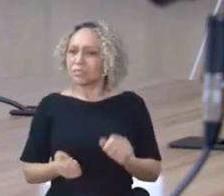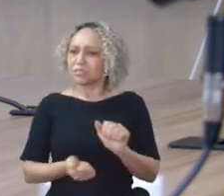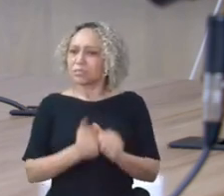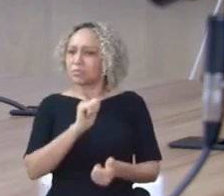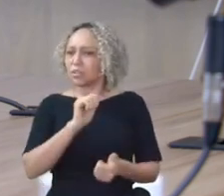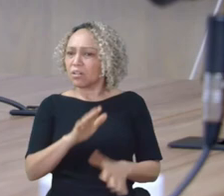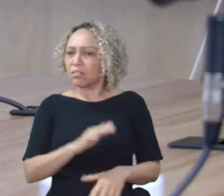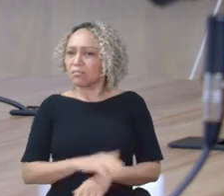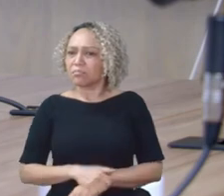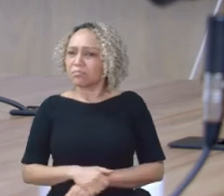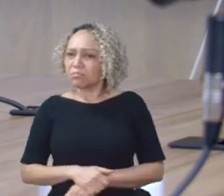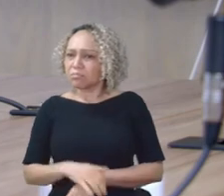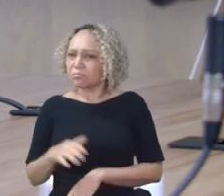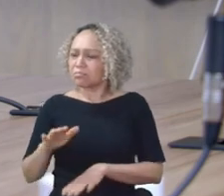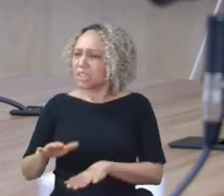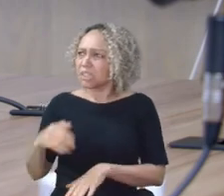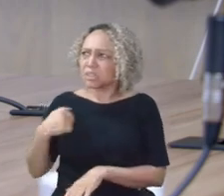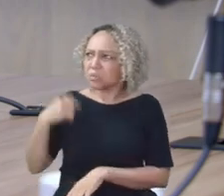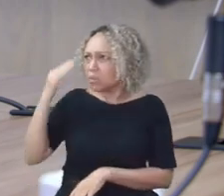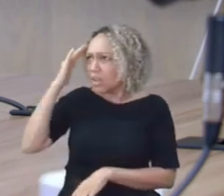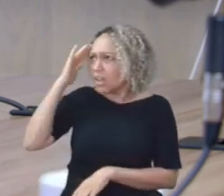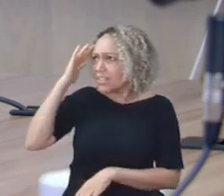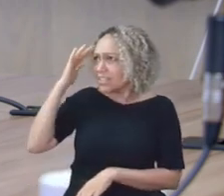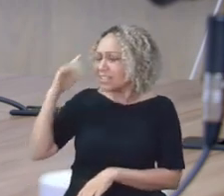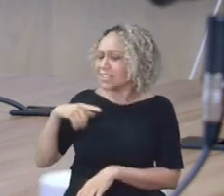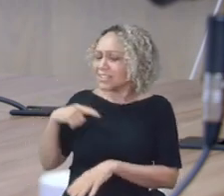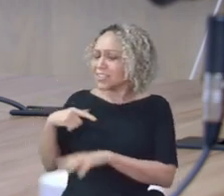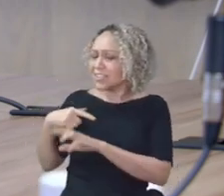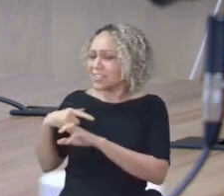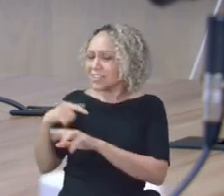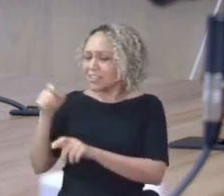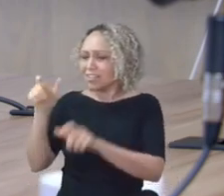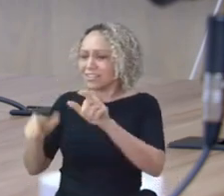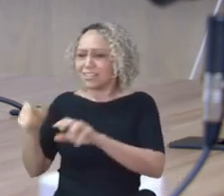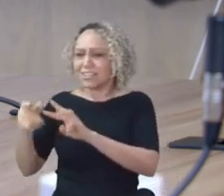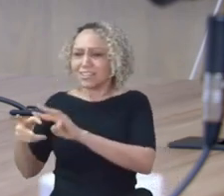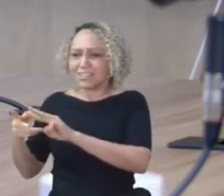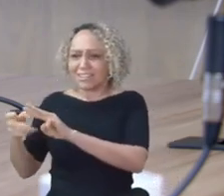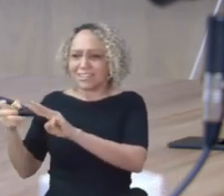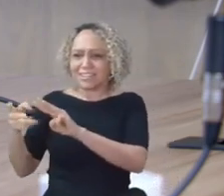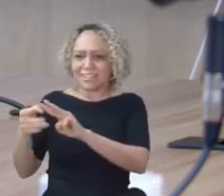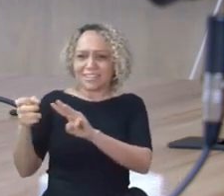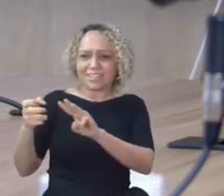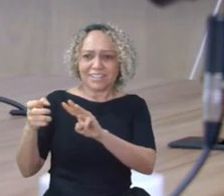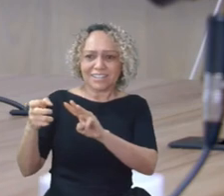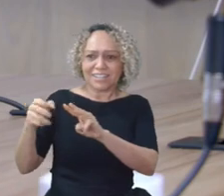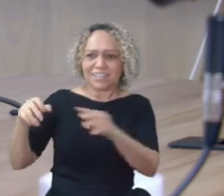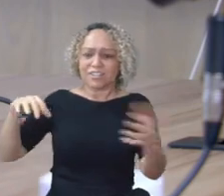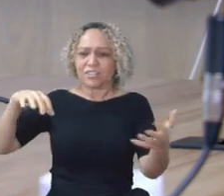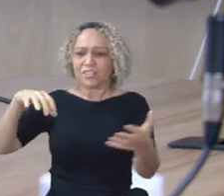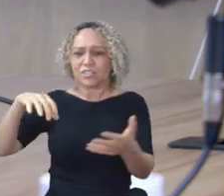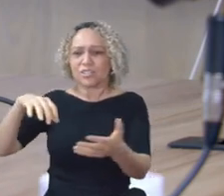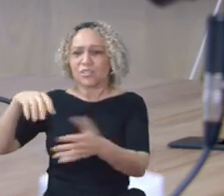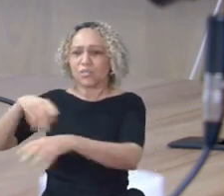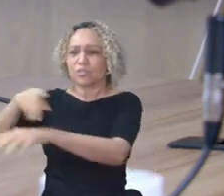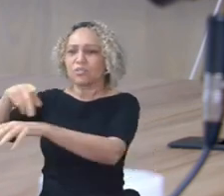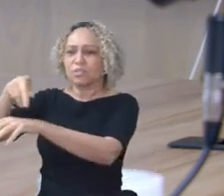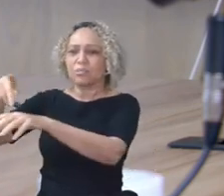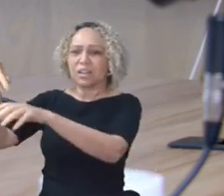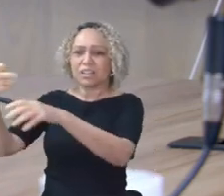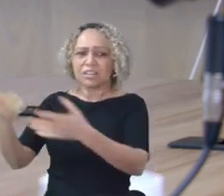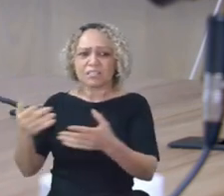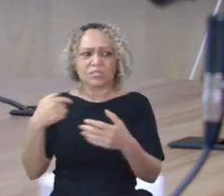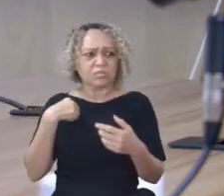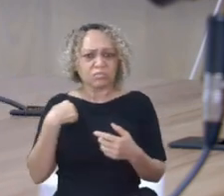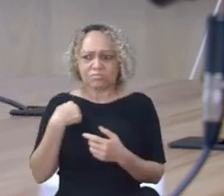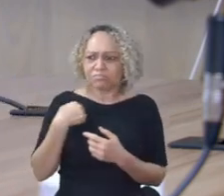que tinha pessoas de outros povos, tanto que quando havia algumas competições que esses povos estavam, povos de outros lugares do mundo, eu ficava só admirando, assim,